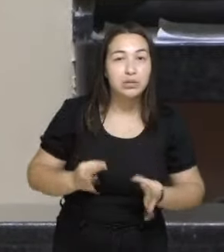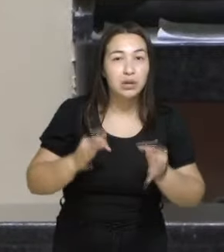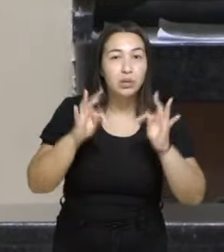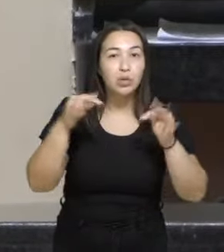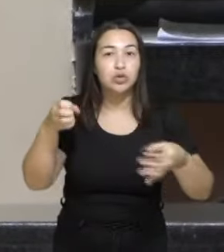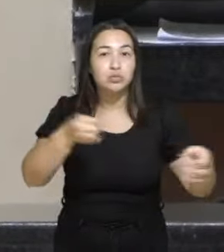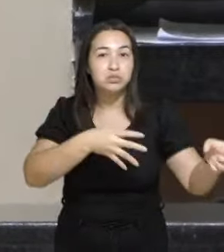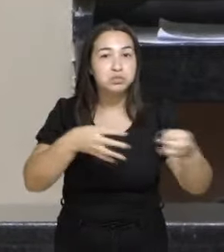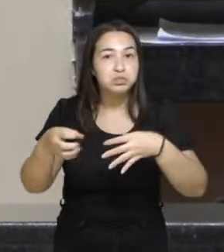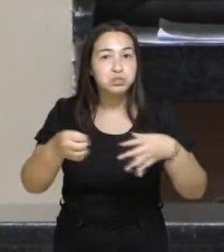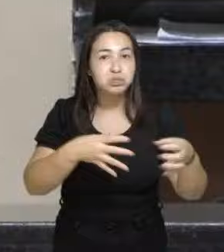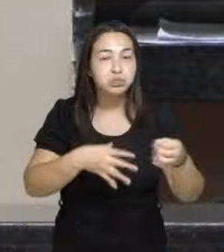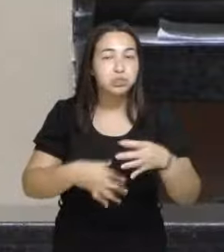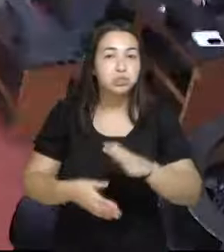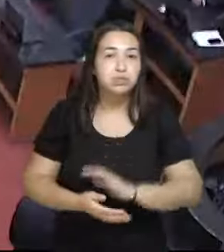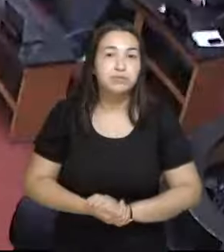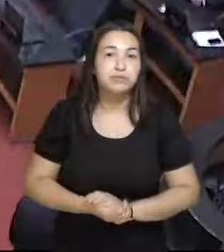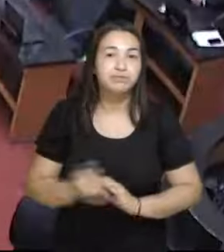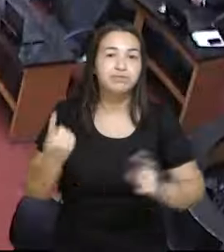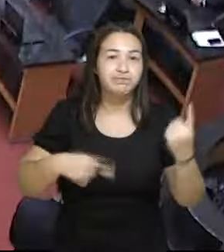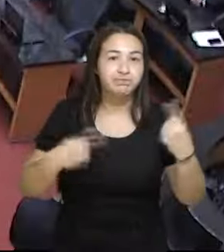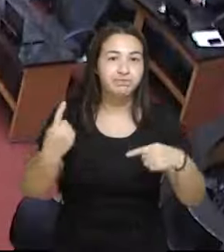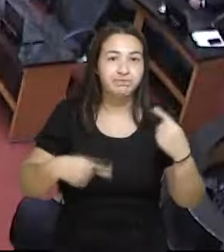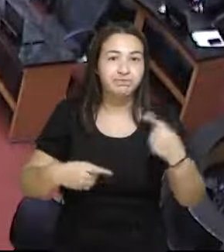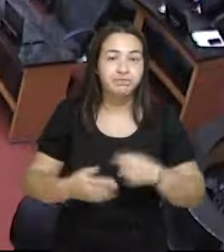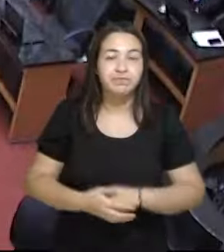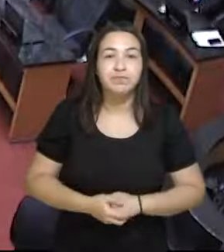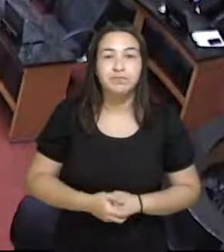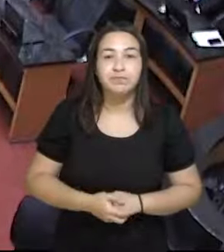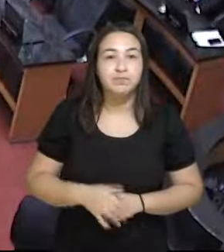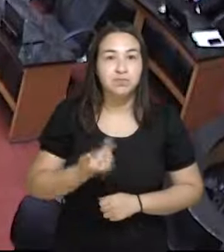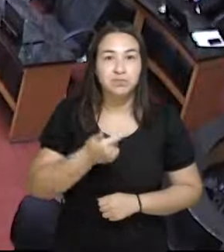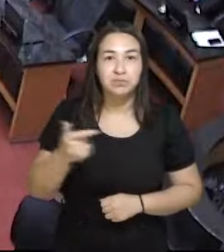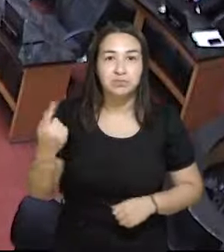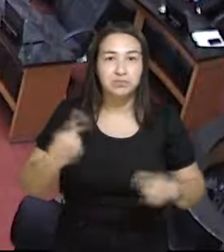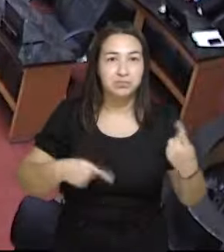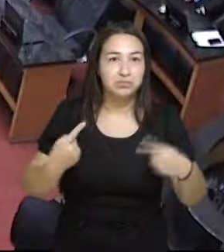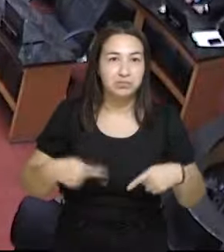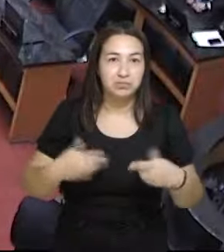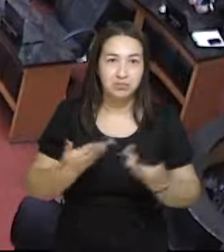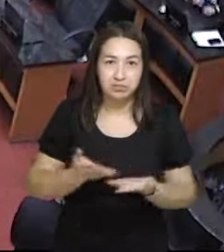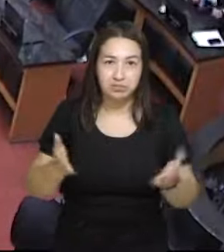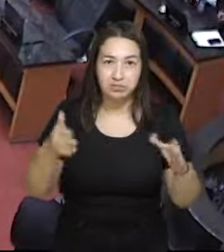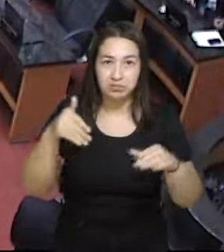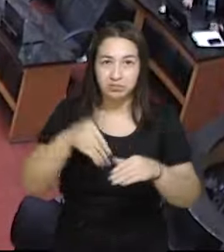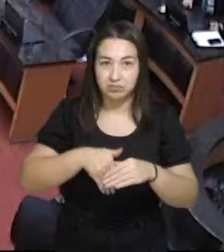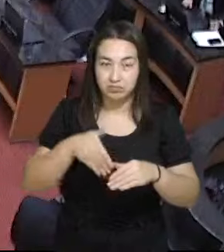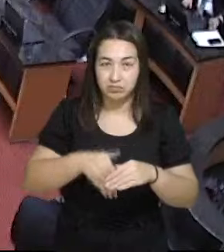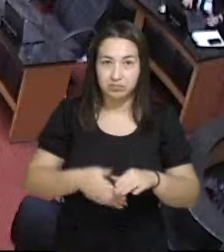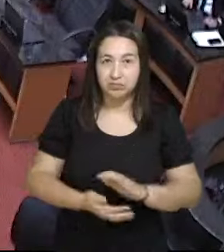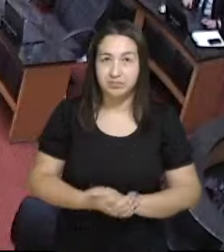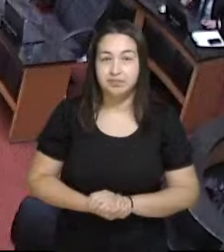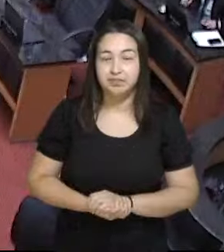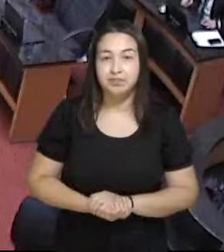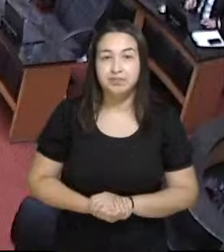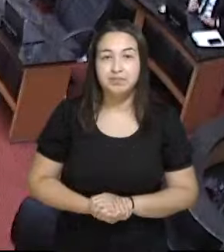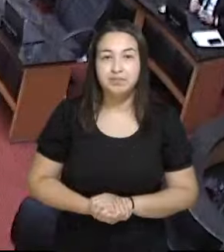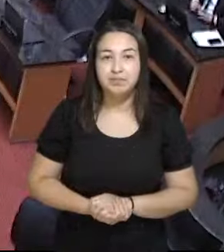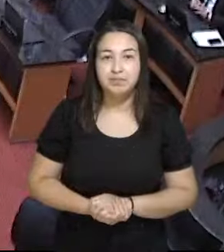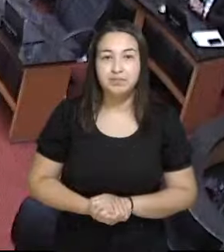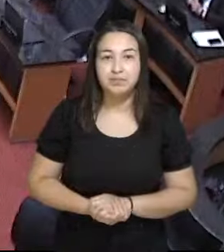relatoria deputado Jair Mioto, em discussão. Não havendo quem queira discutir em votação, deputados que aprovam, permaneçam como se